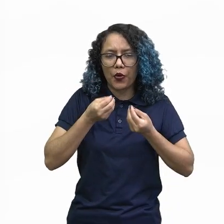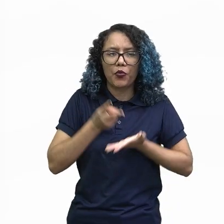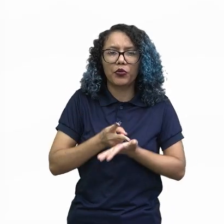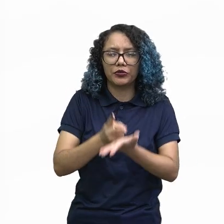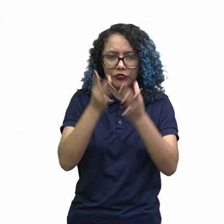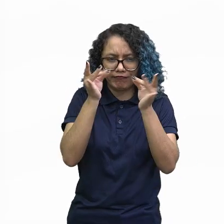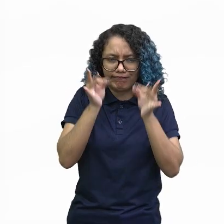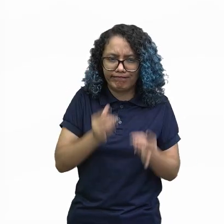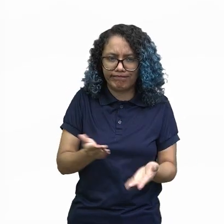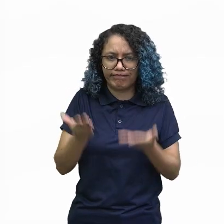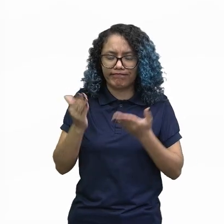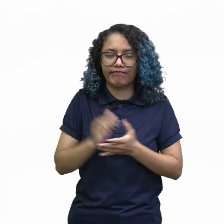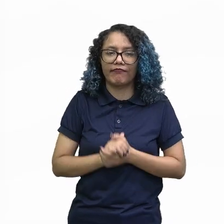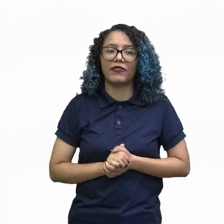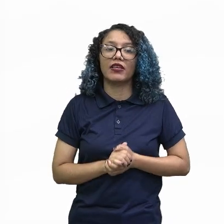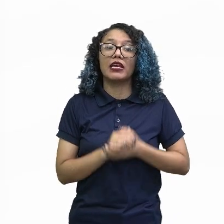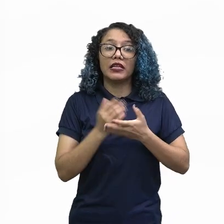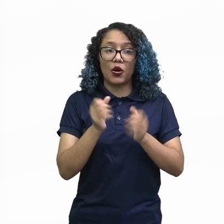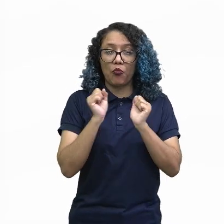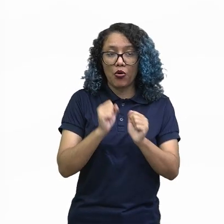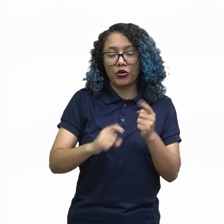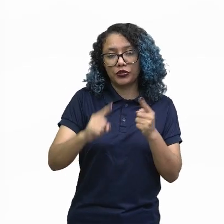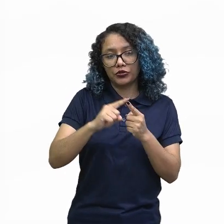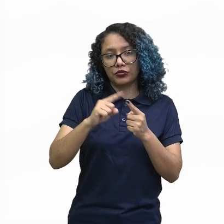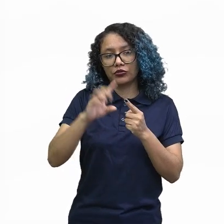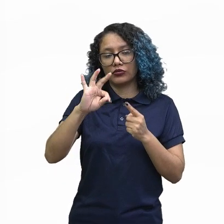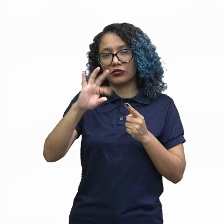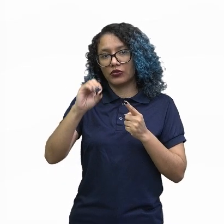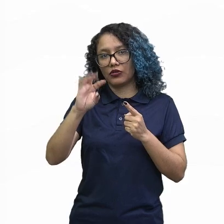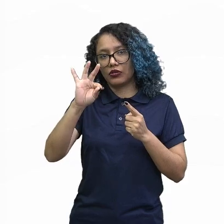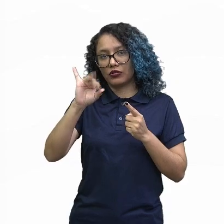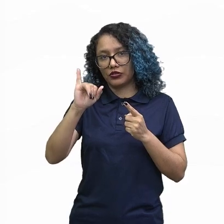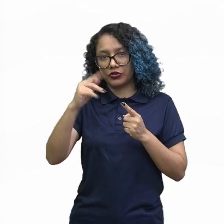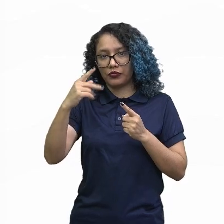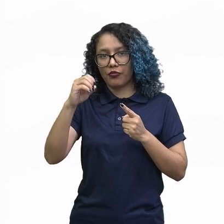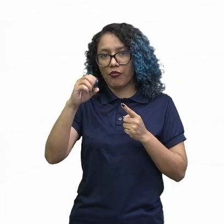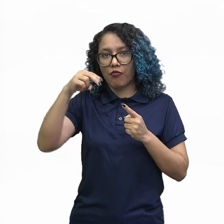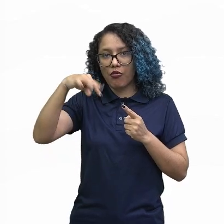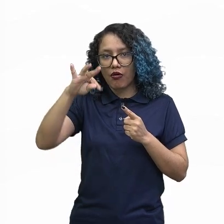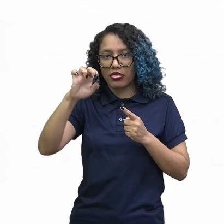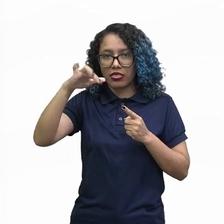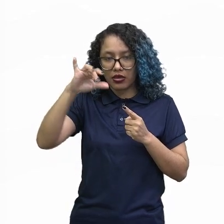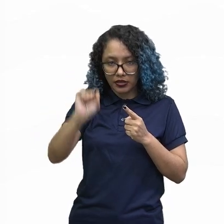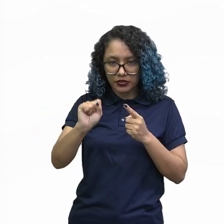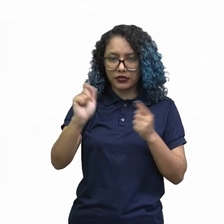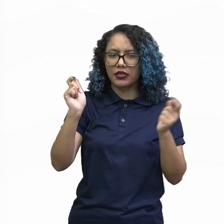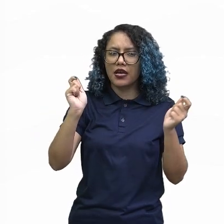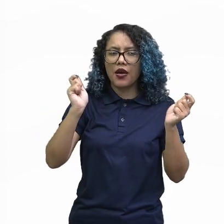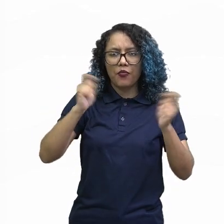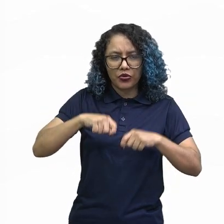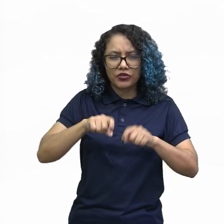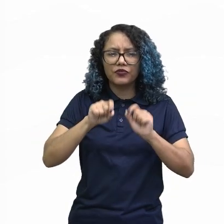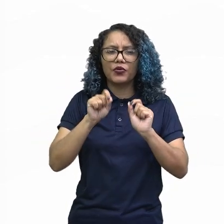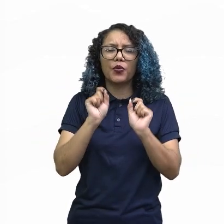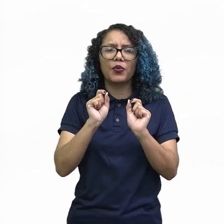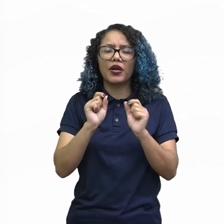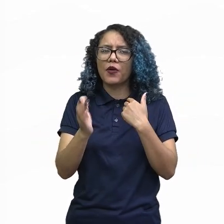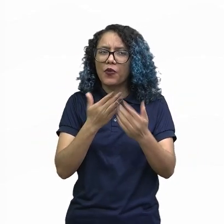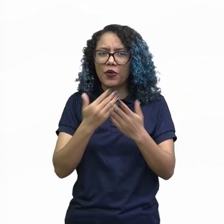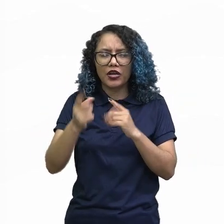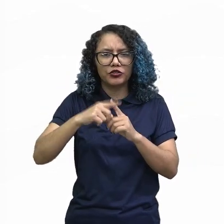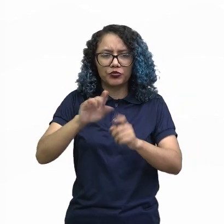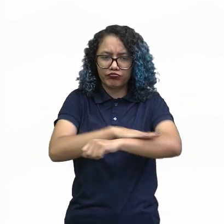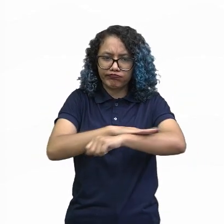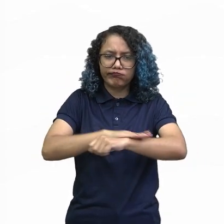células-tronco embrionárias. Elas podem ser totipotentes, né, que são capazes de se diferenciarem em qualquer tipo